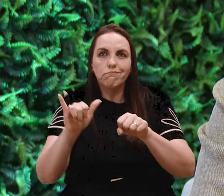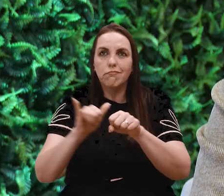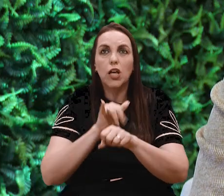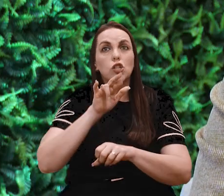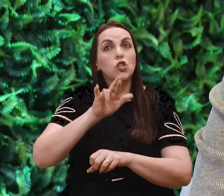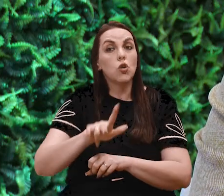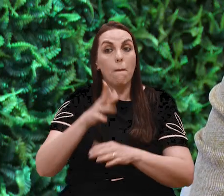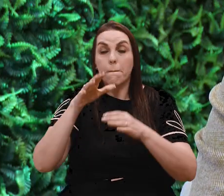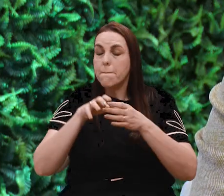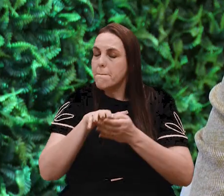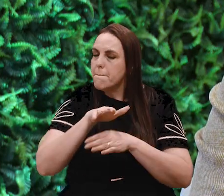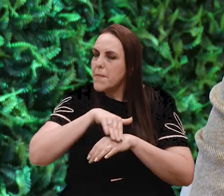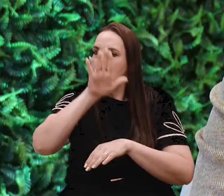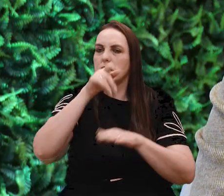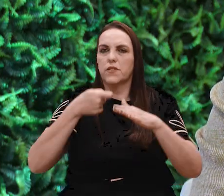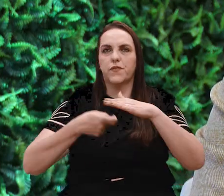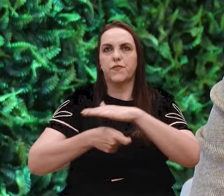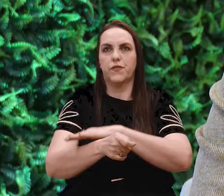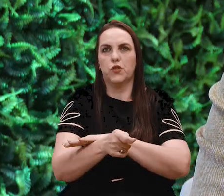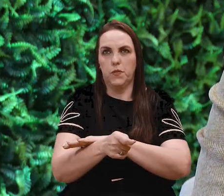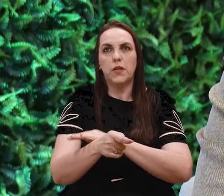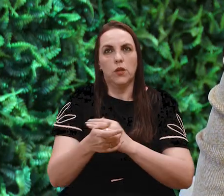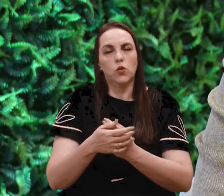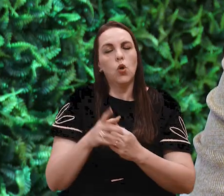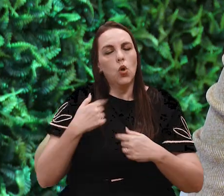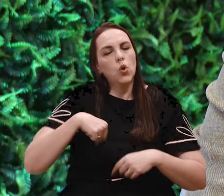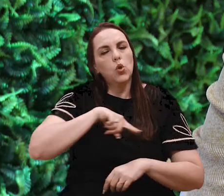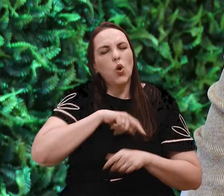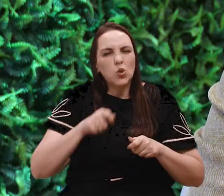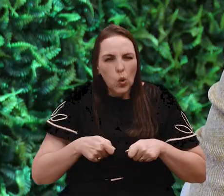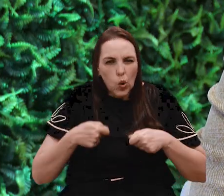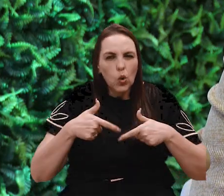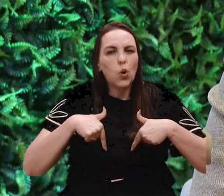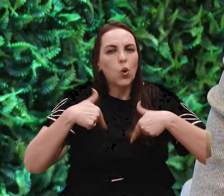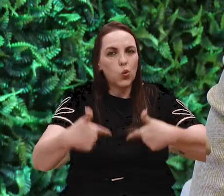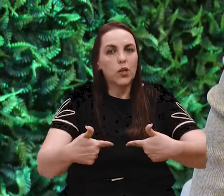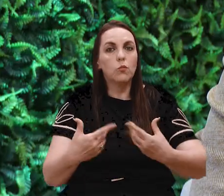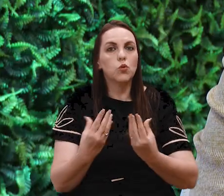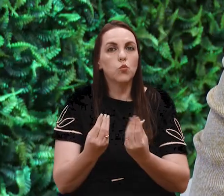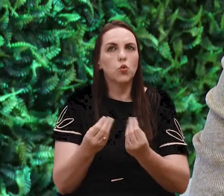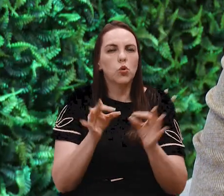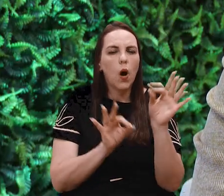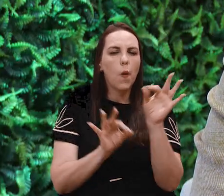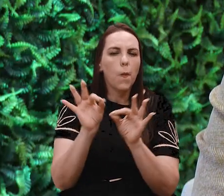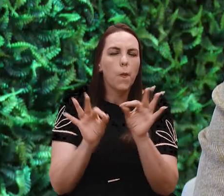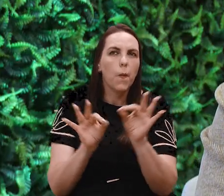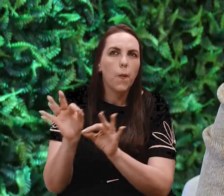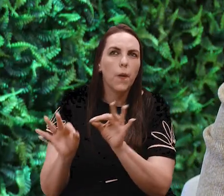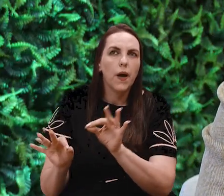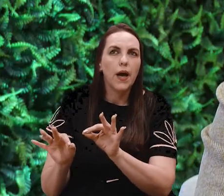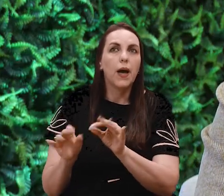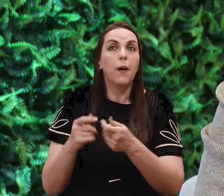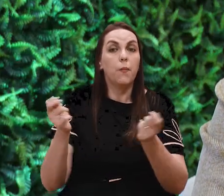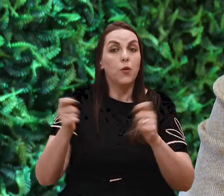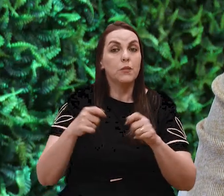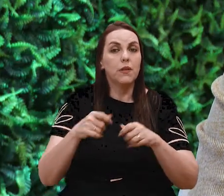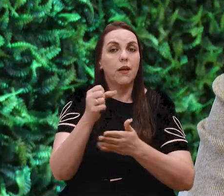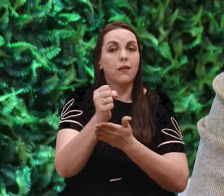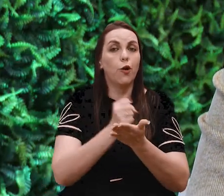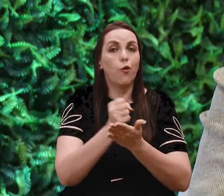maiores investimentos que nós estamos tendo e que nós batalhamos muito na modelagem que fosse feita a